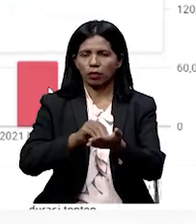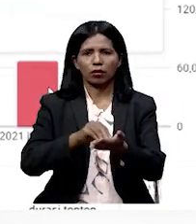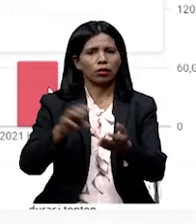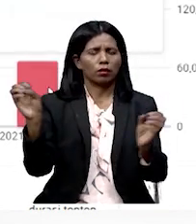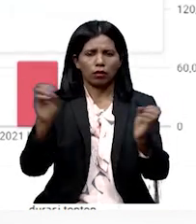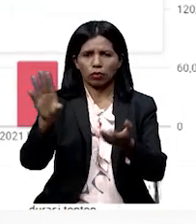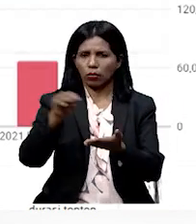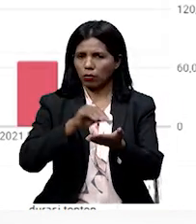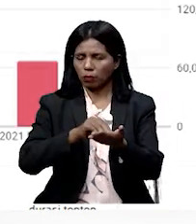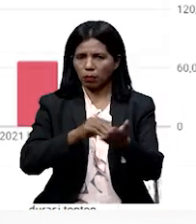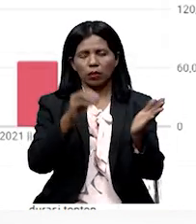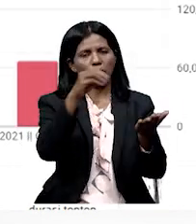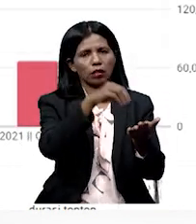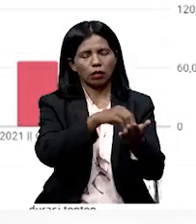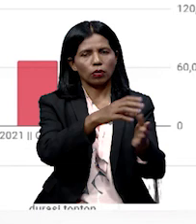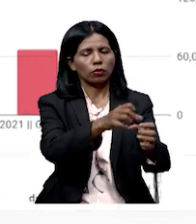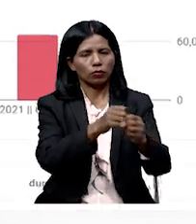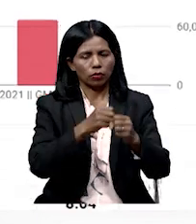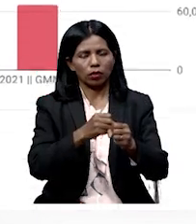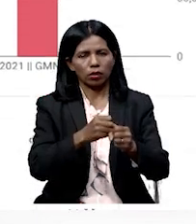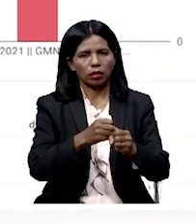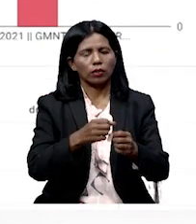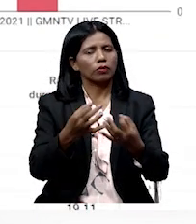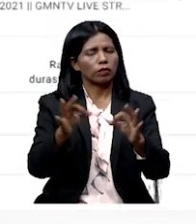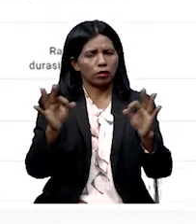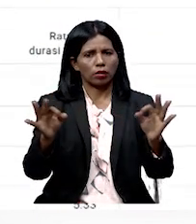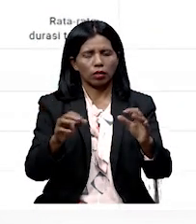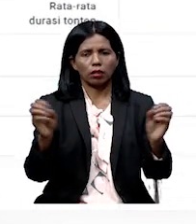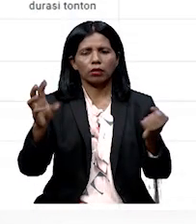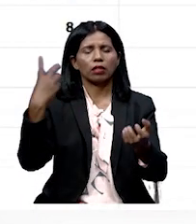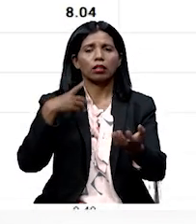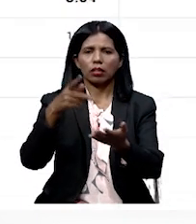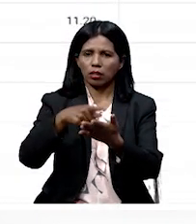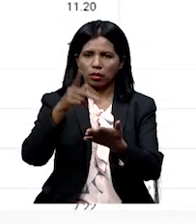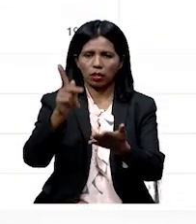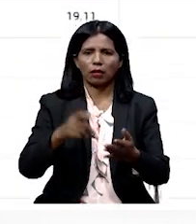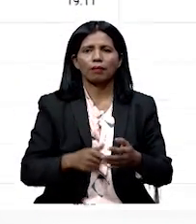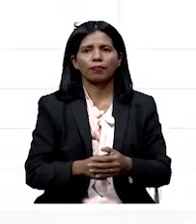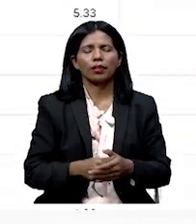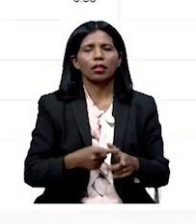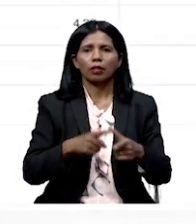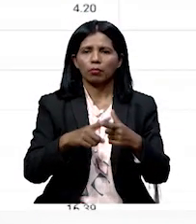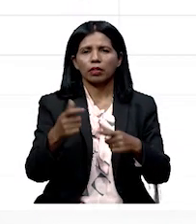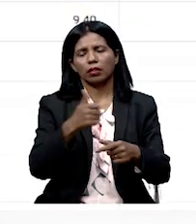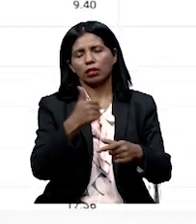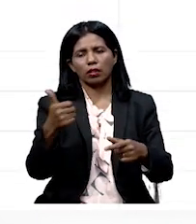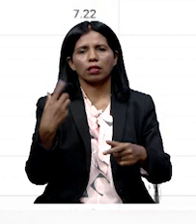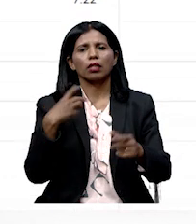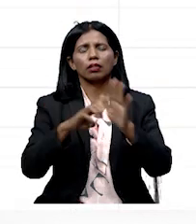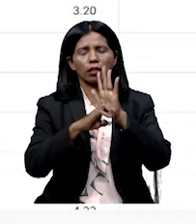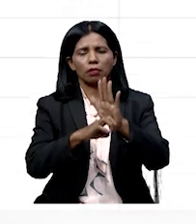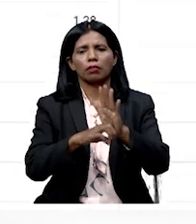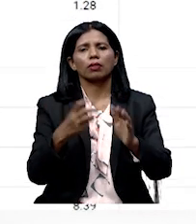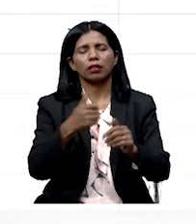os foto gratuita de ne conteúdo Sira que ita selo boa tira selo ita exemplo ita selo por exemplo ita